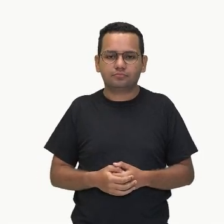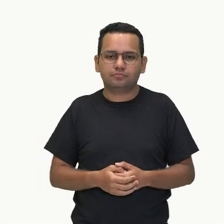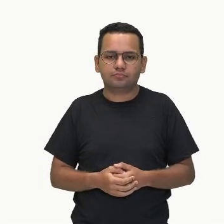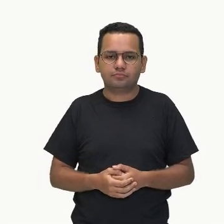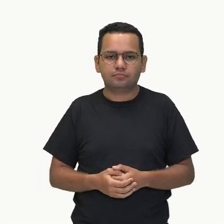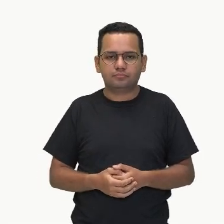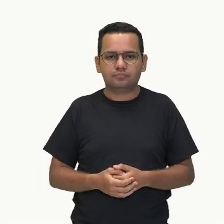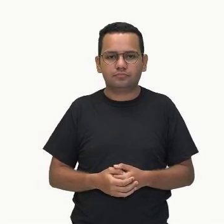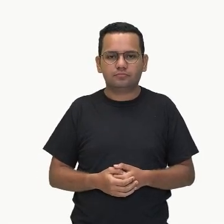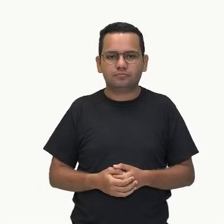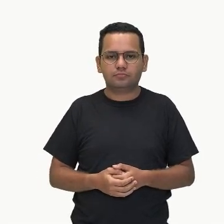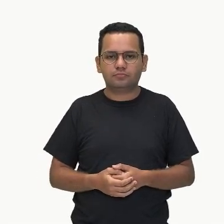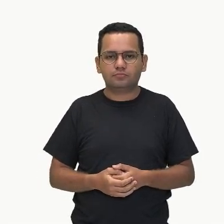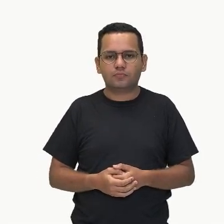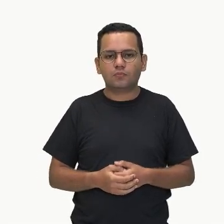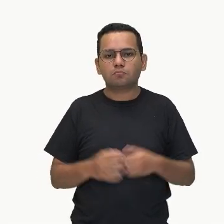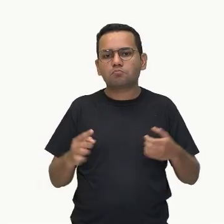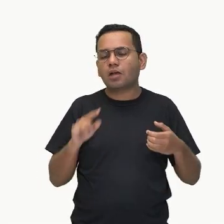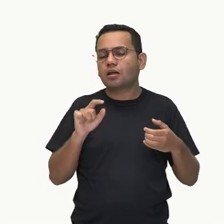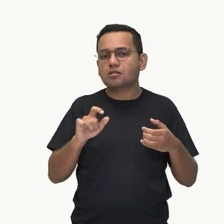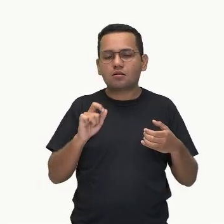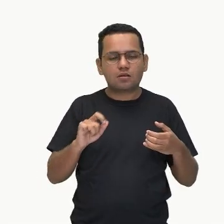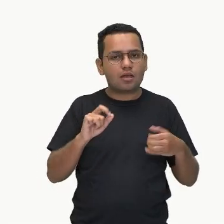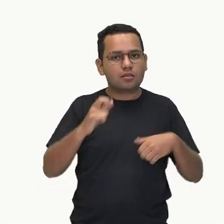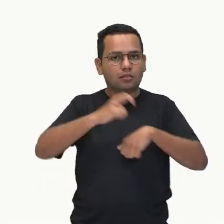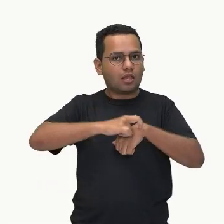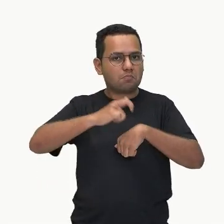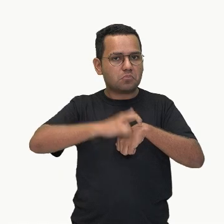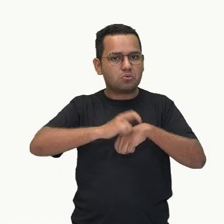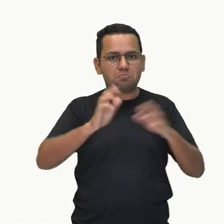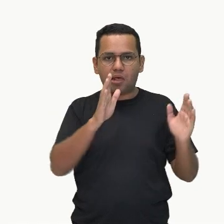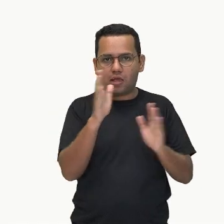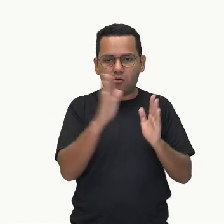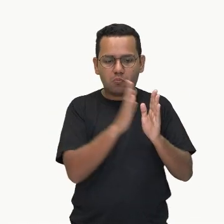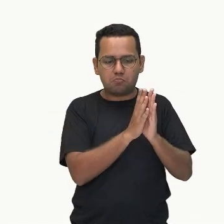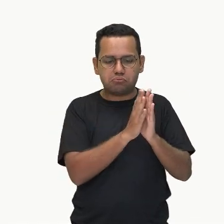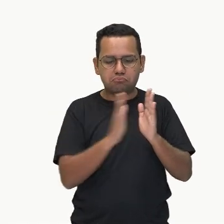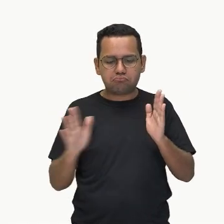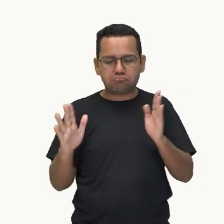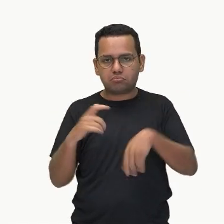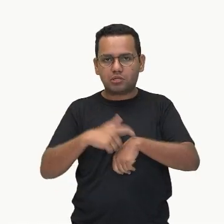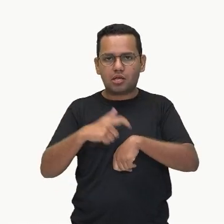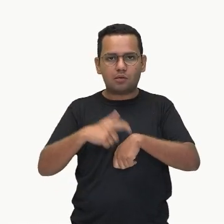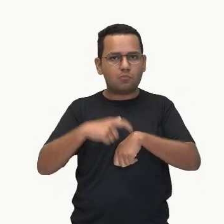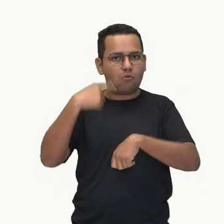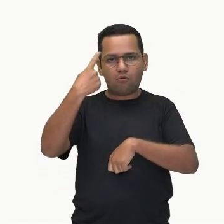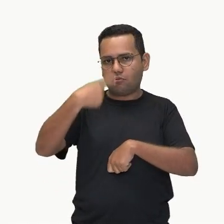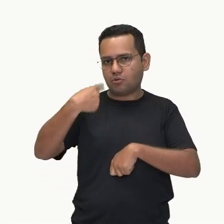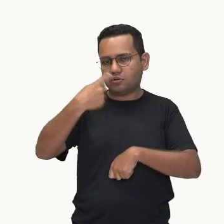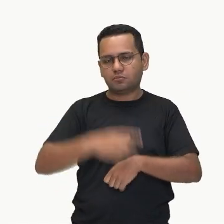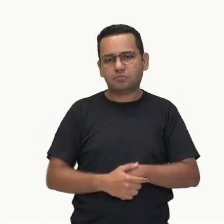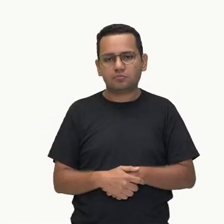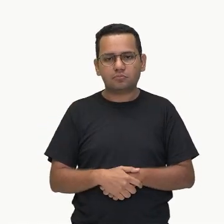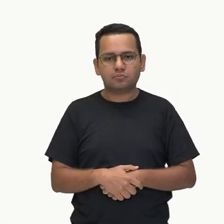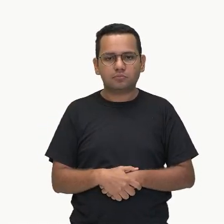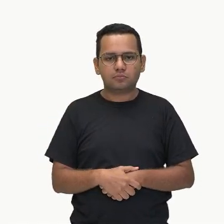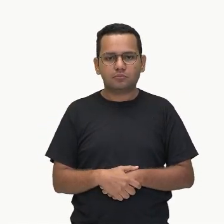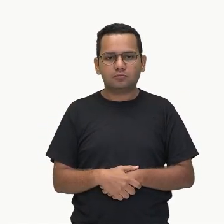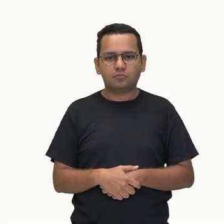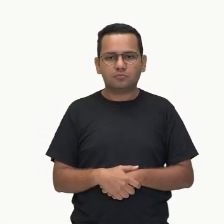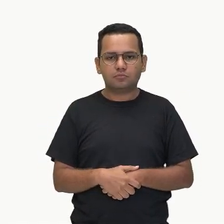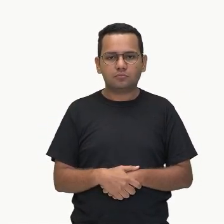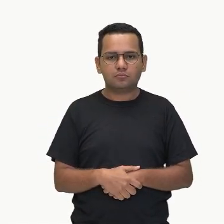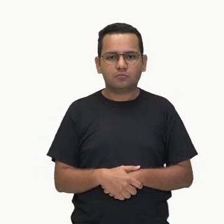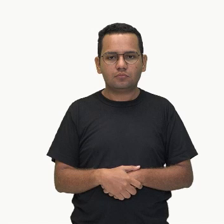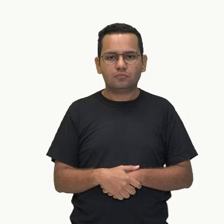nós teremos a ação do tempo, tá? Quanto mais para cá, mais horas passaram. essa parte sólida, a areia, ela